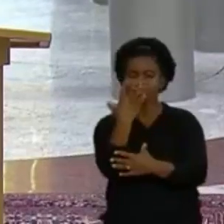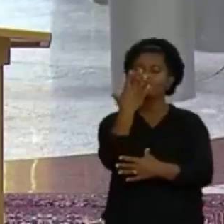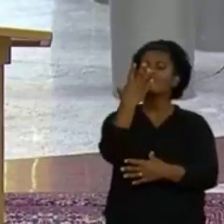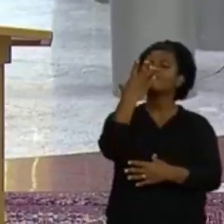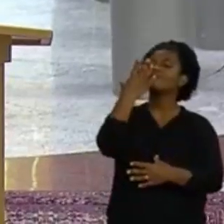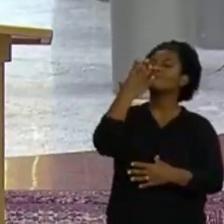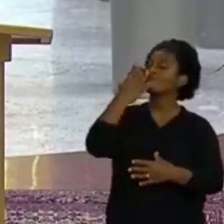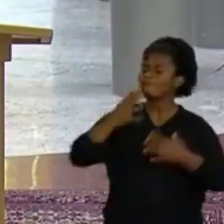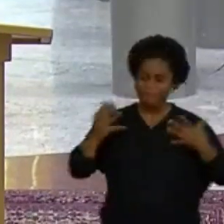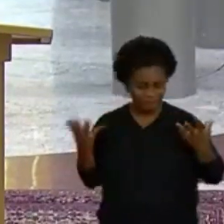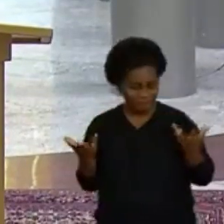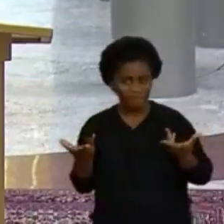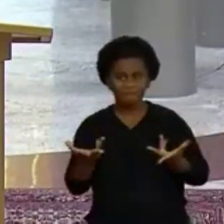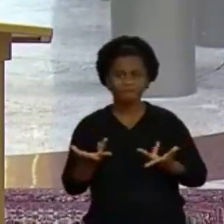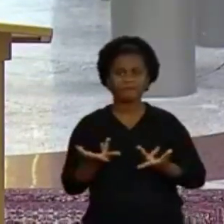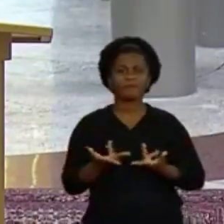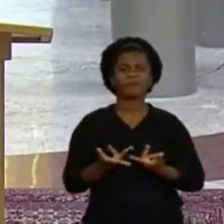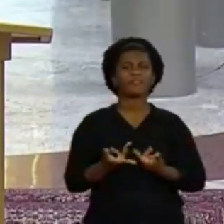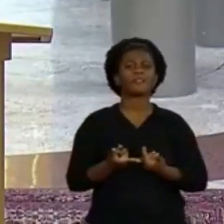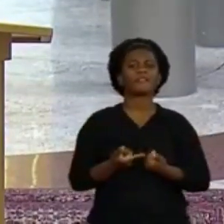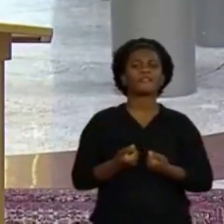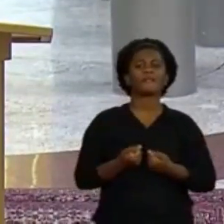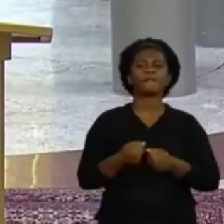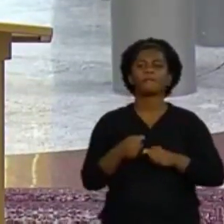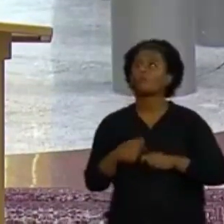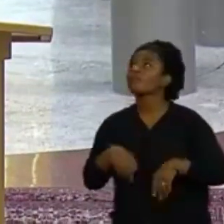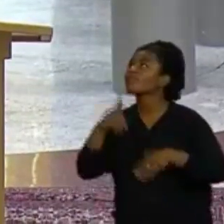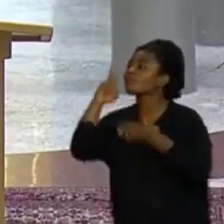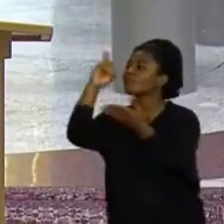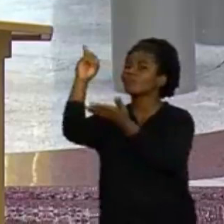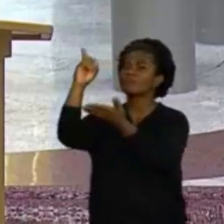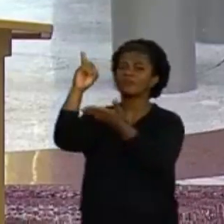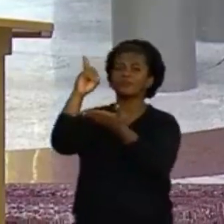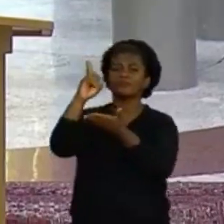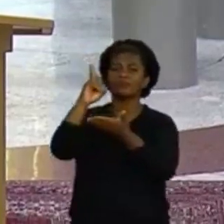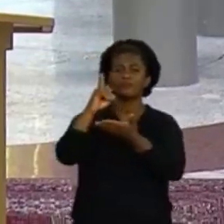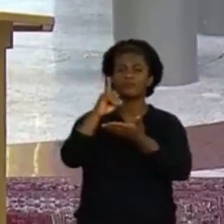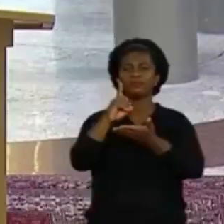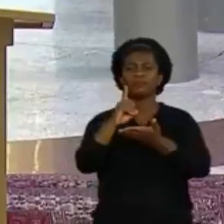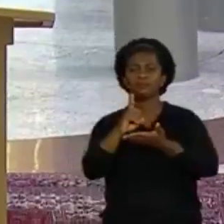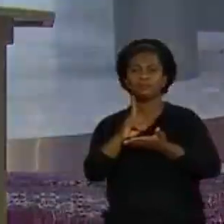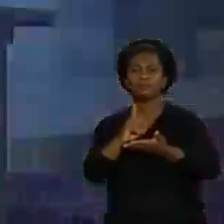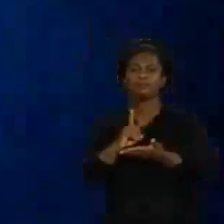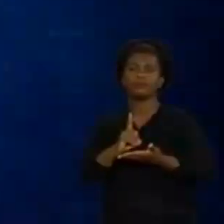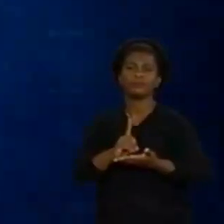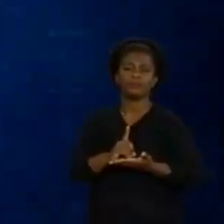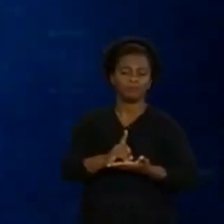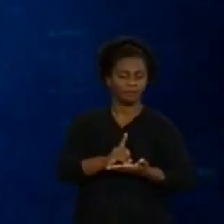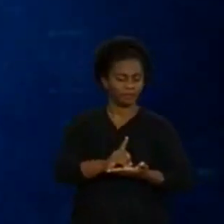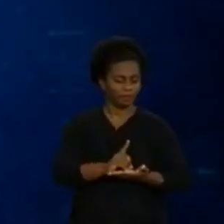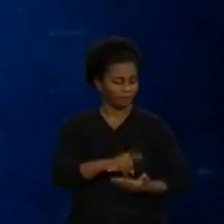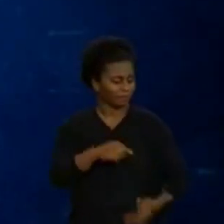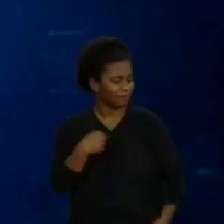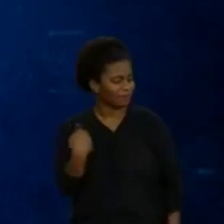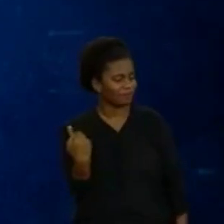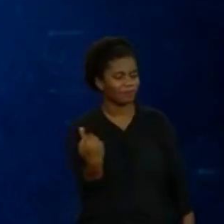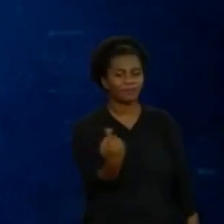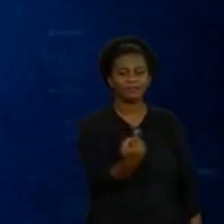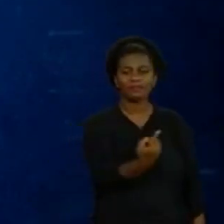Infinitas maravilhas. Sua presença. Tua presença é bem-vinda. Entre nós.